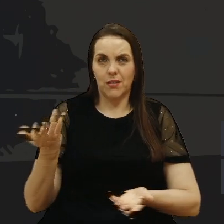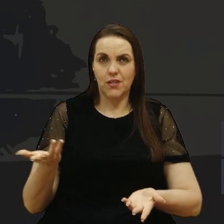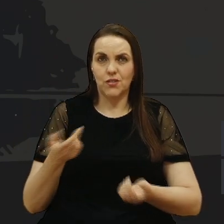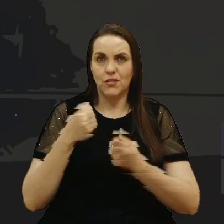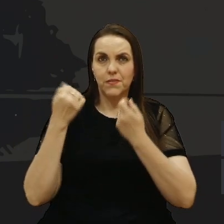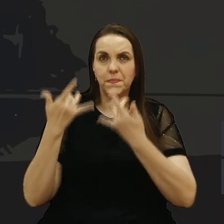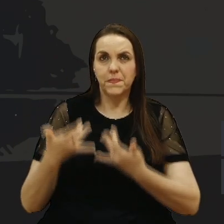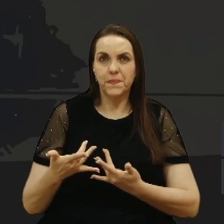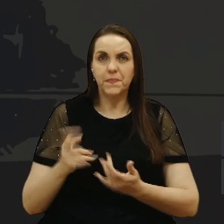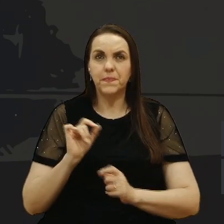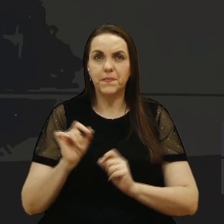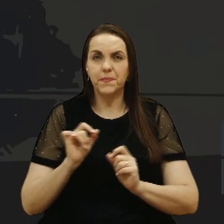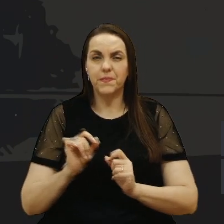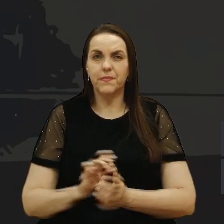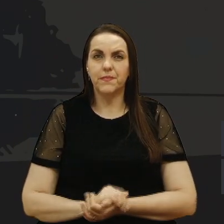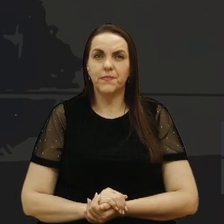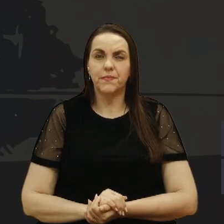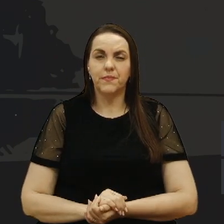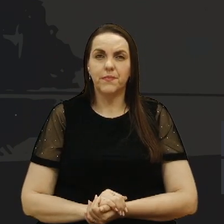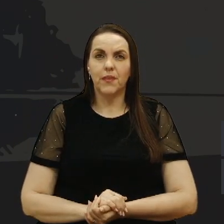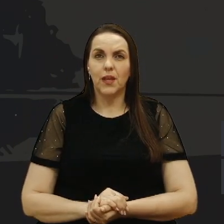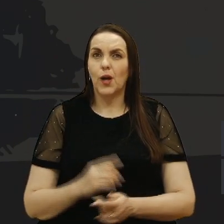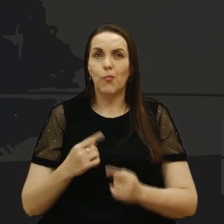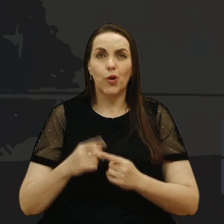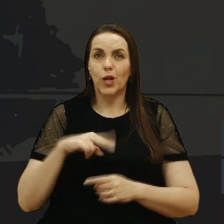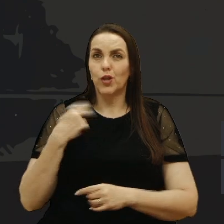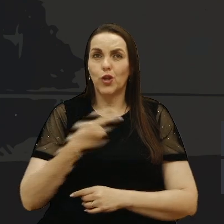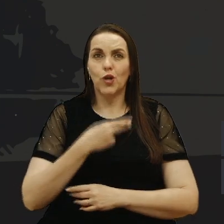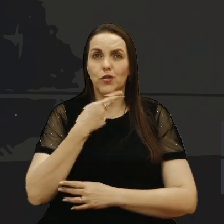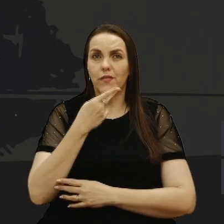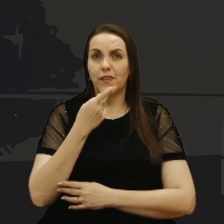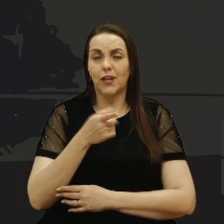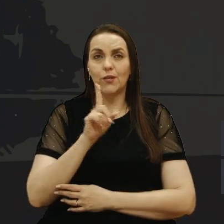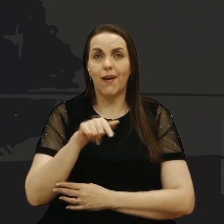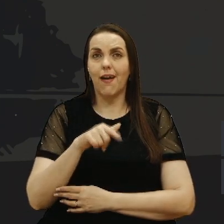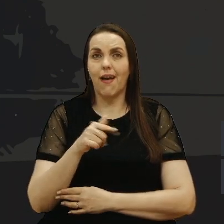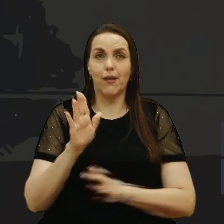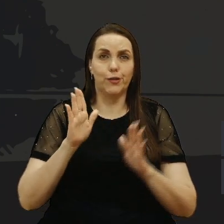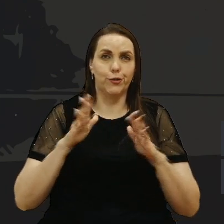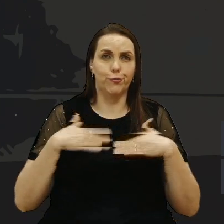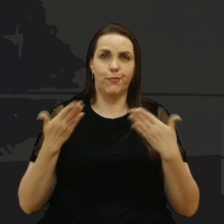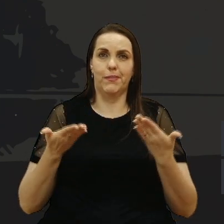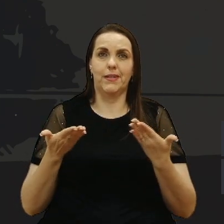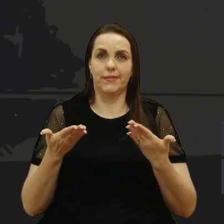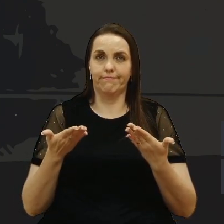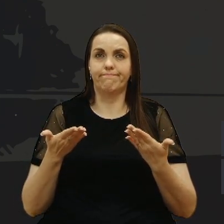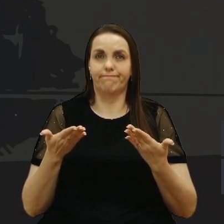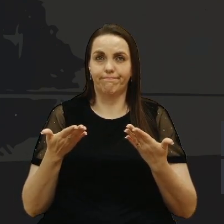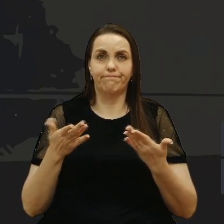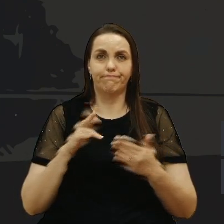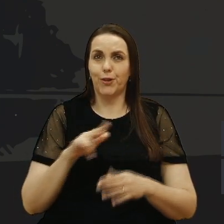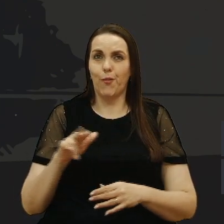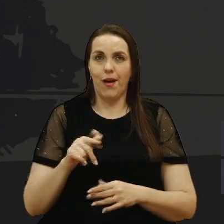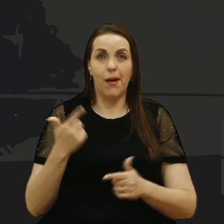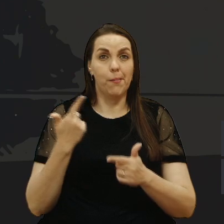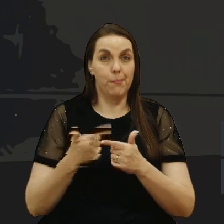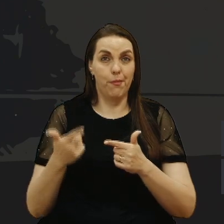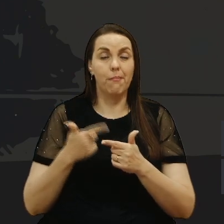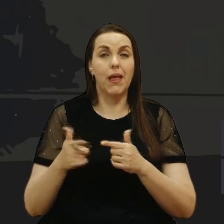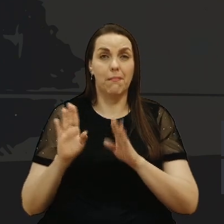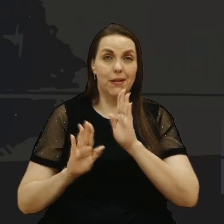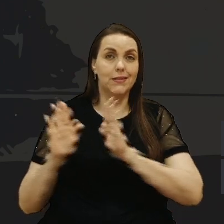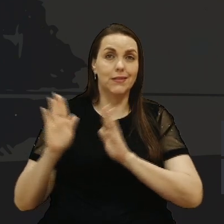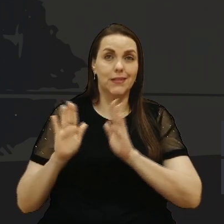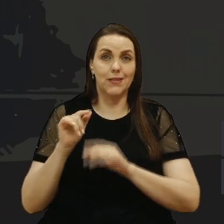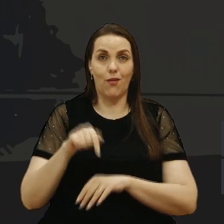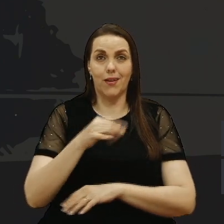levarmos em consideração, porque a gente não está falando de algo que é surpresa. Dar problema em uma licitação